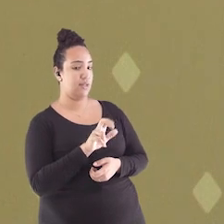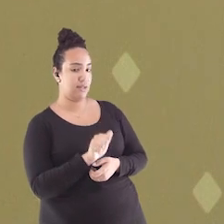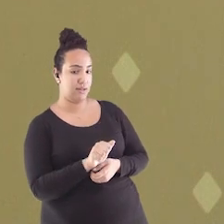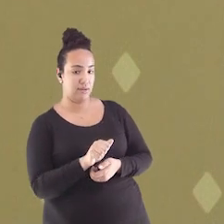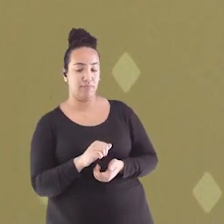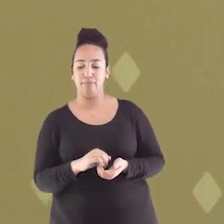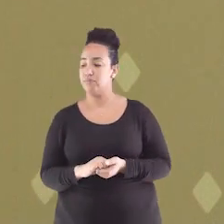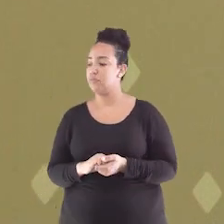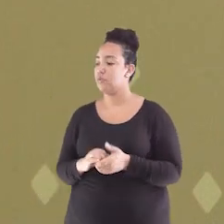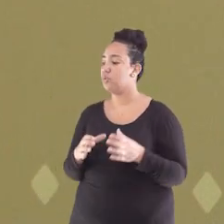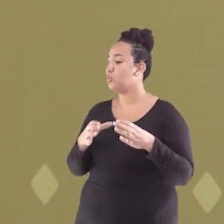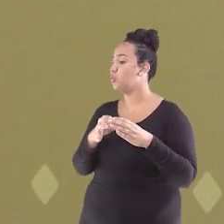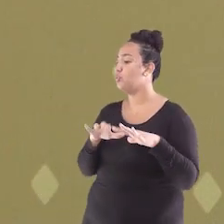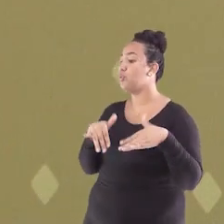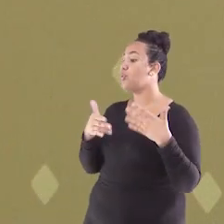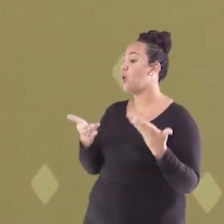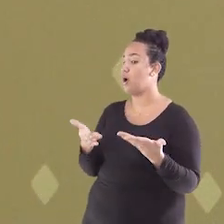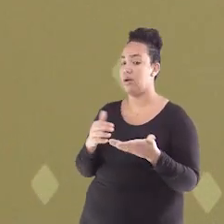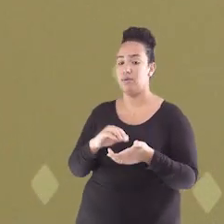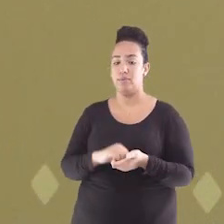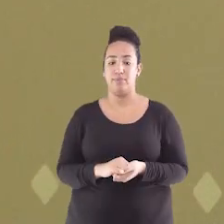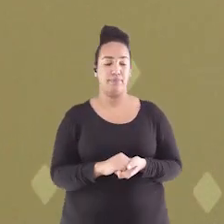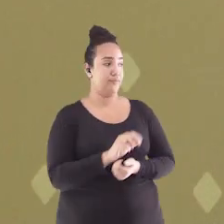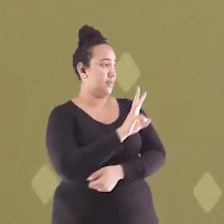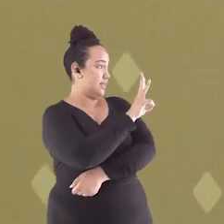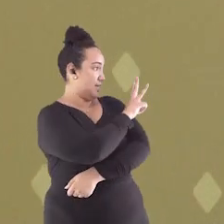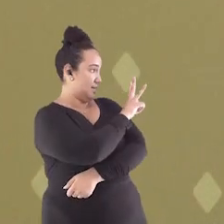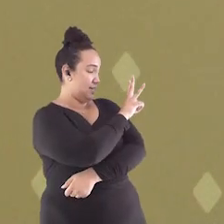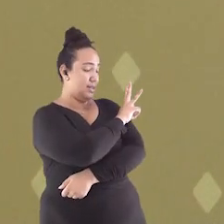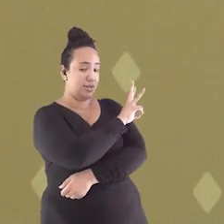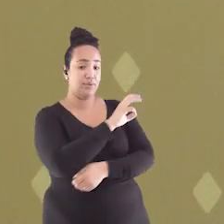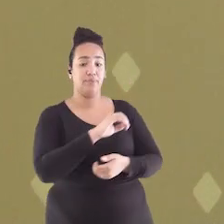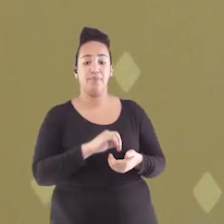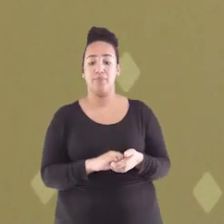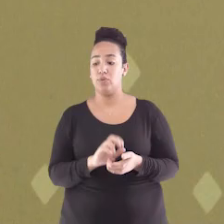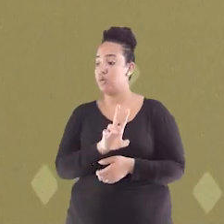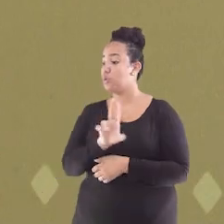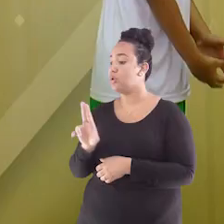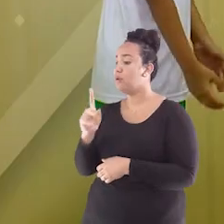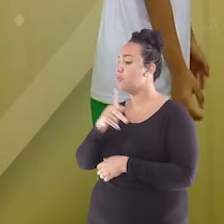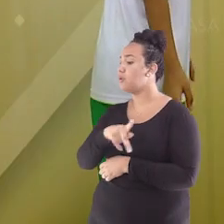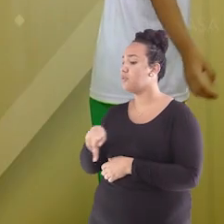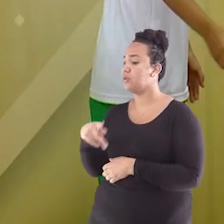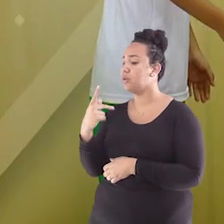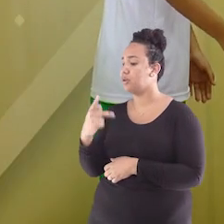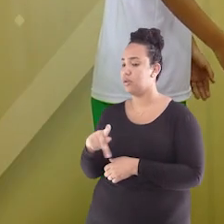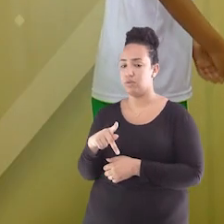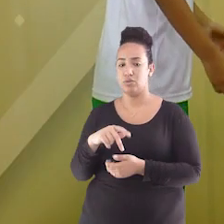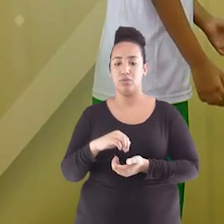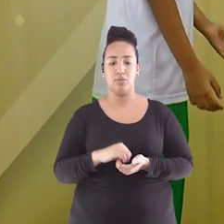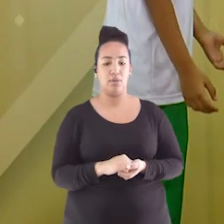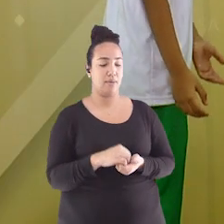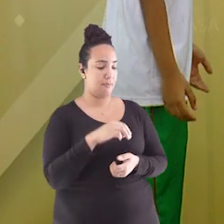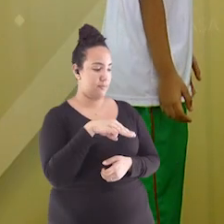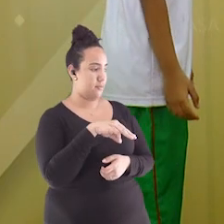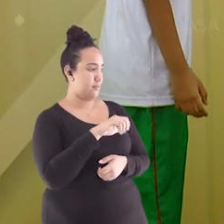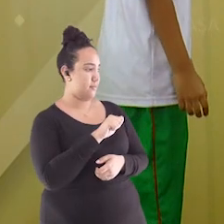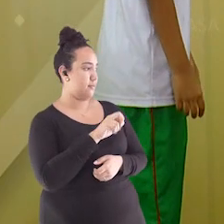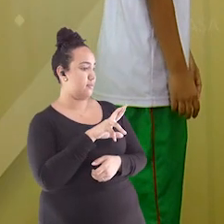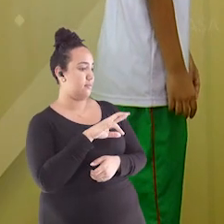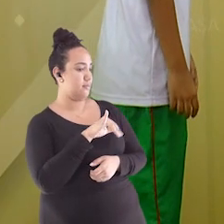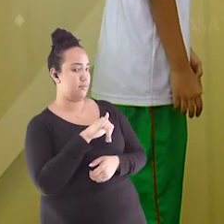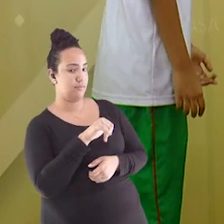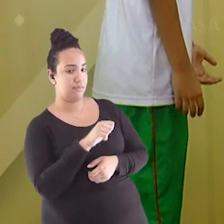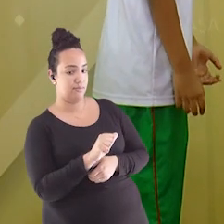estuda? Bom, terceiro B. E qual o nome da sua professora? Maria, mas a minha